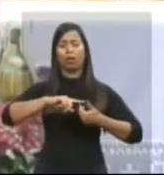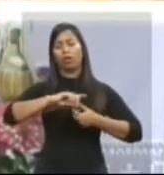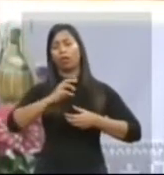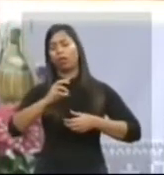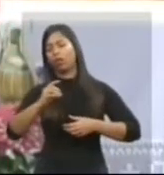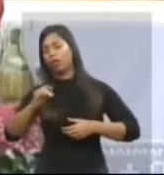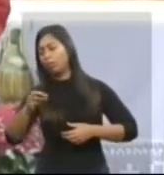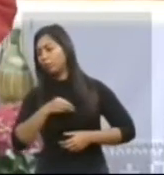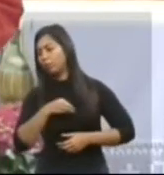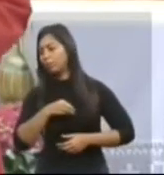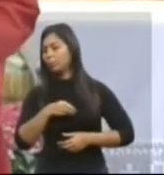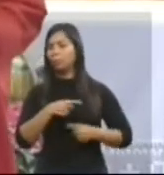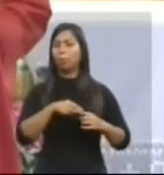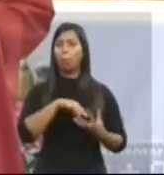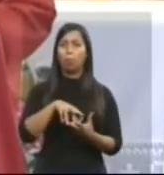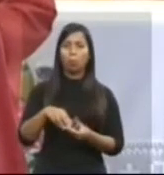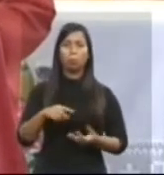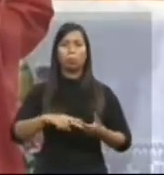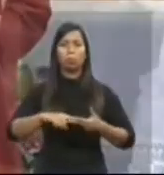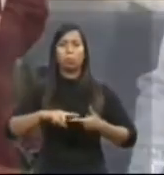cometidos pelo mundo afora.